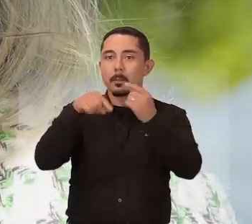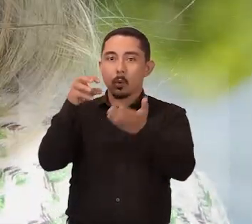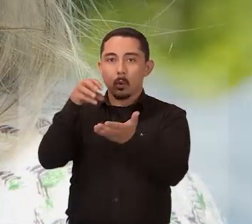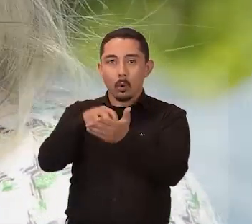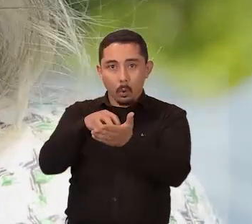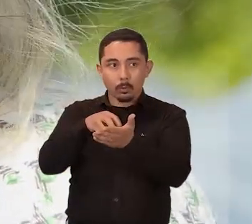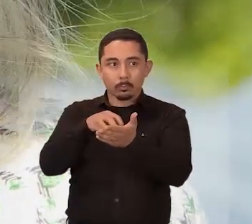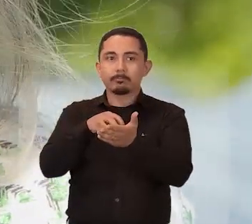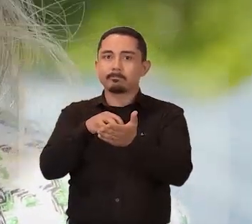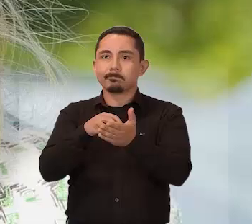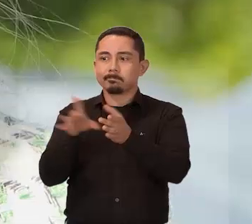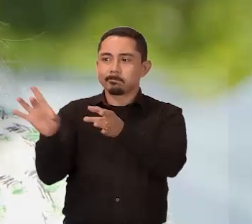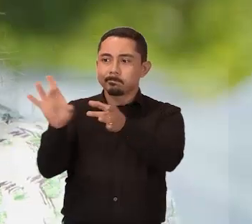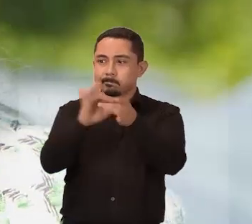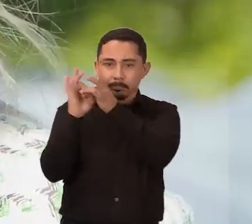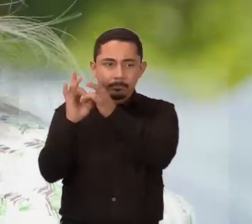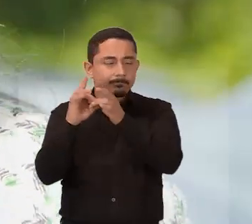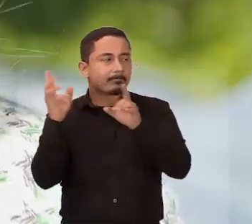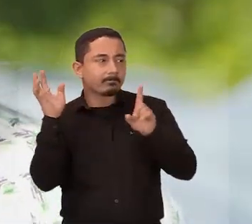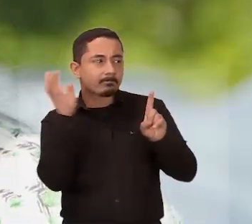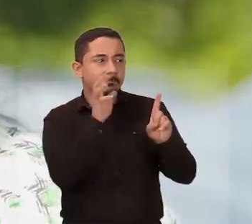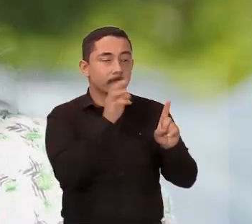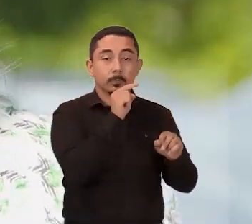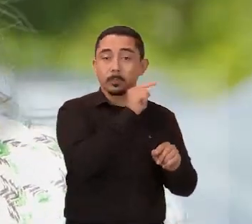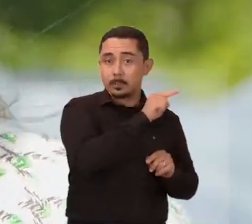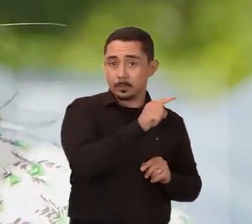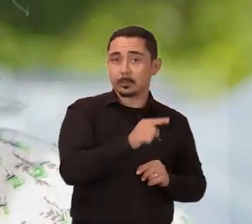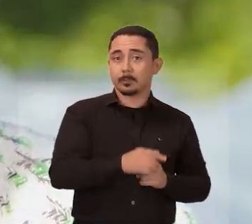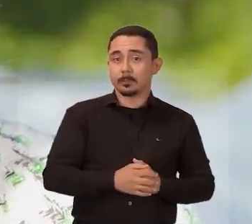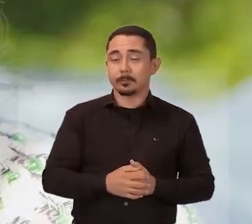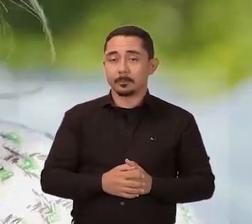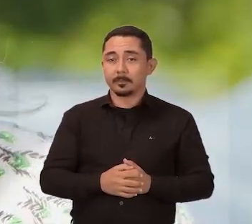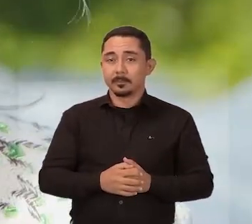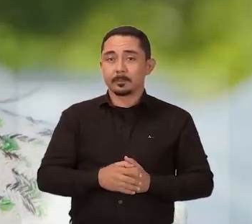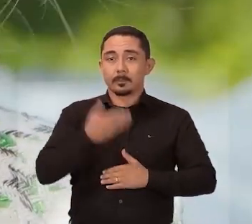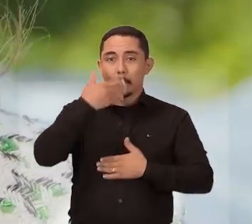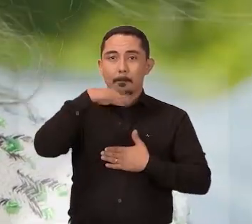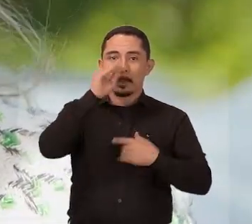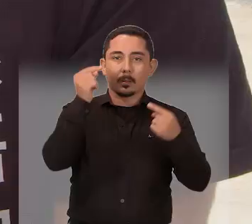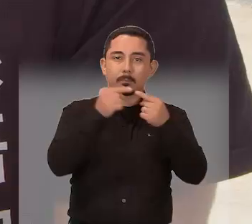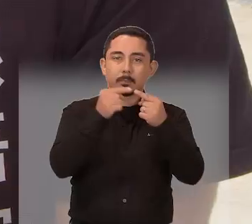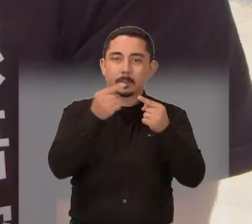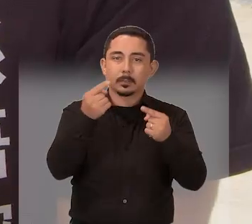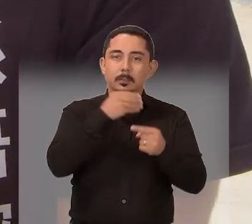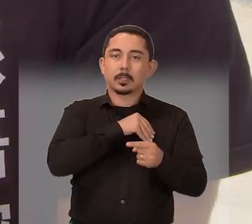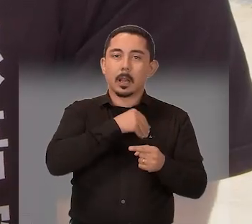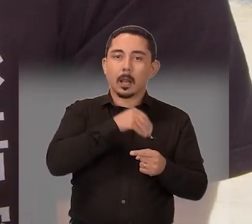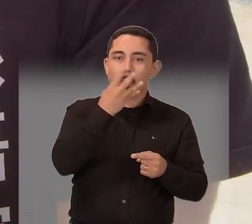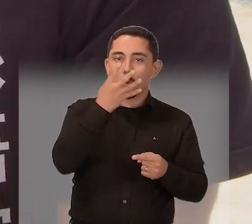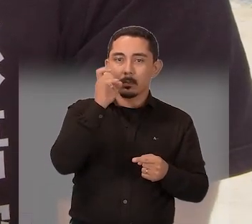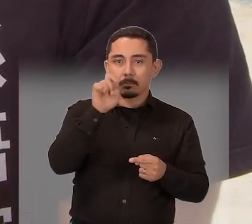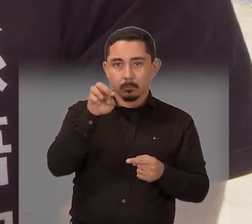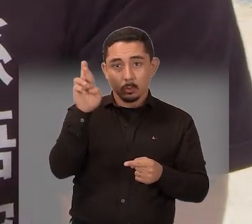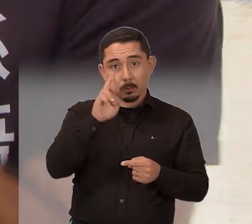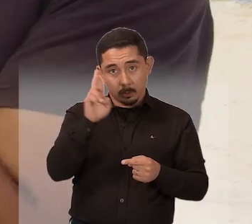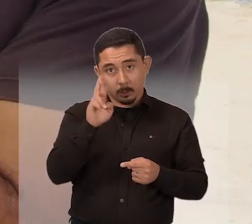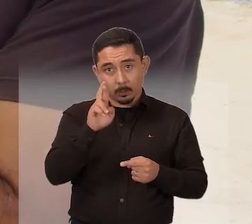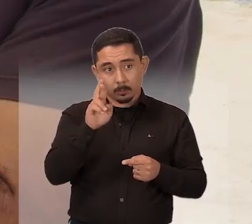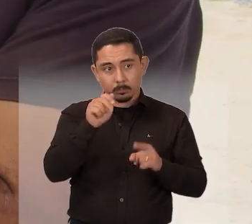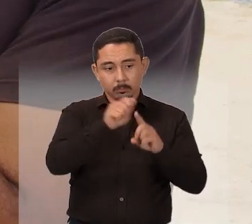a denúncia e os órgãos de repressão se uniram e formaram uma força-tarefa para ir até o local. A promessa era um salário